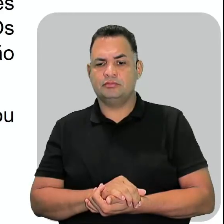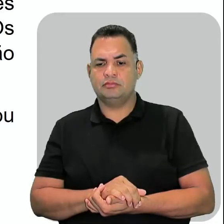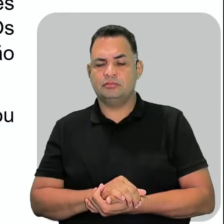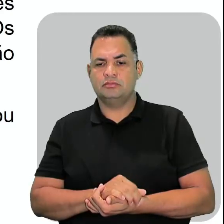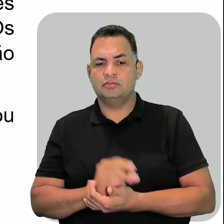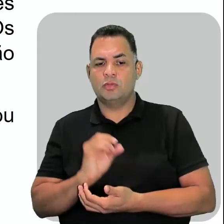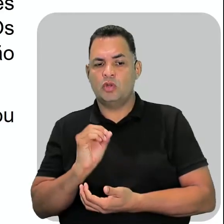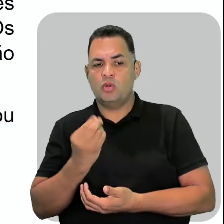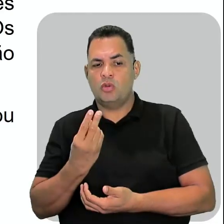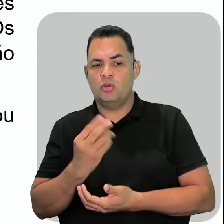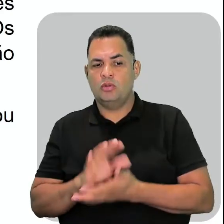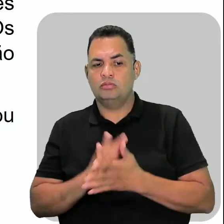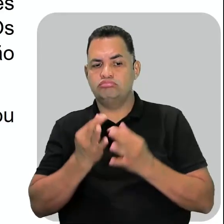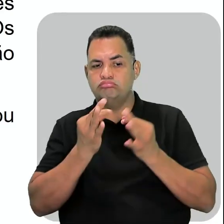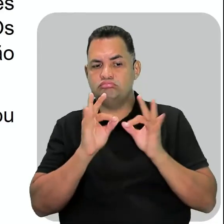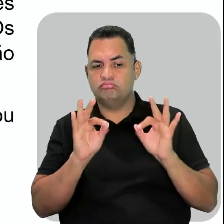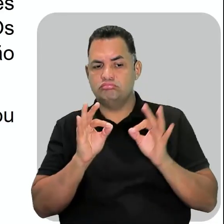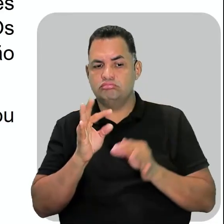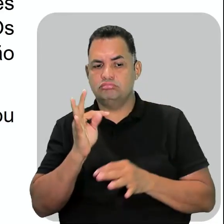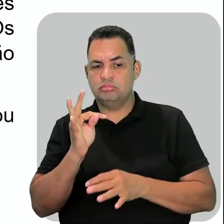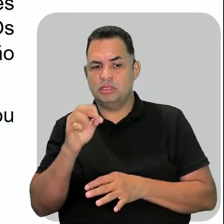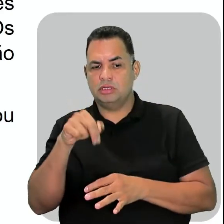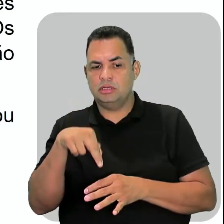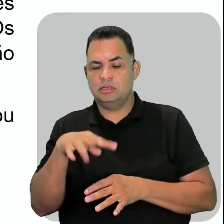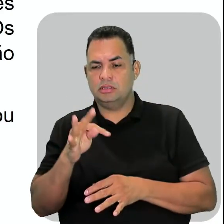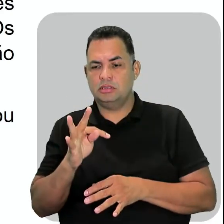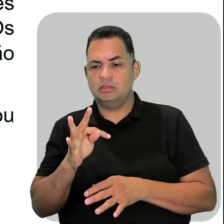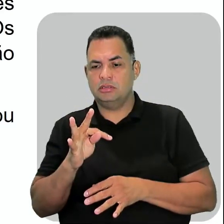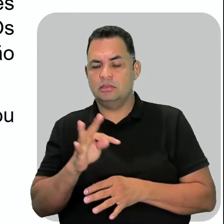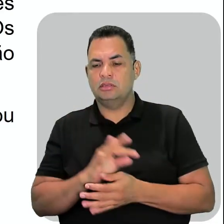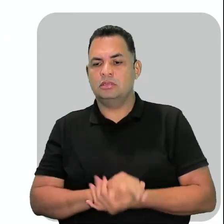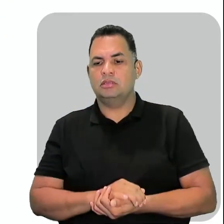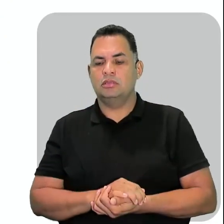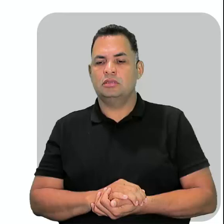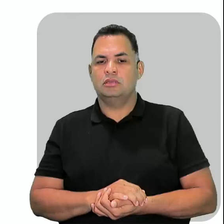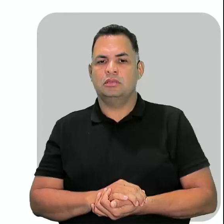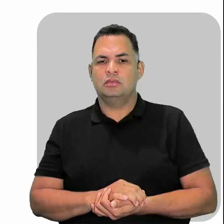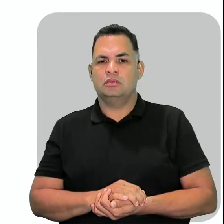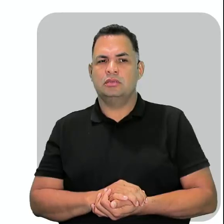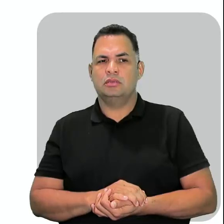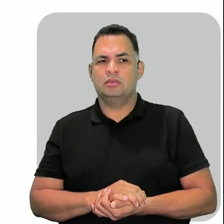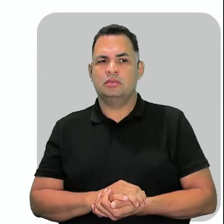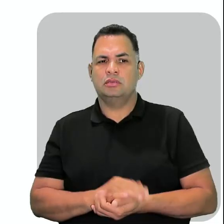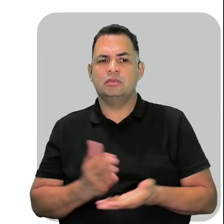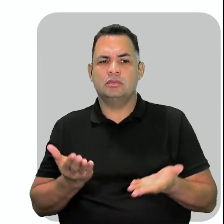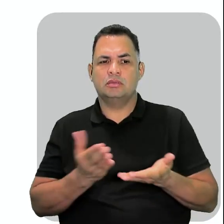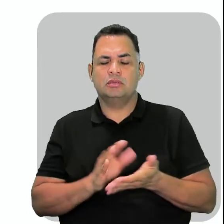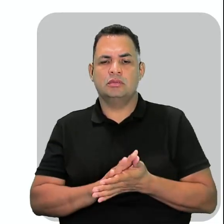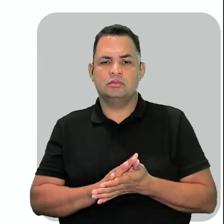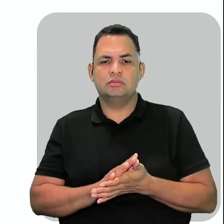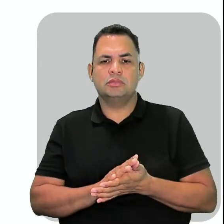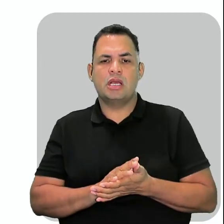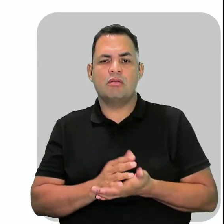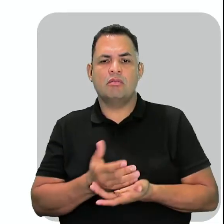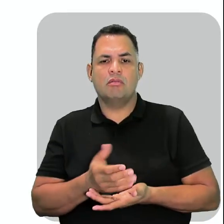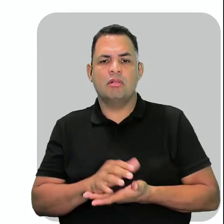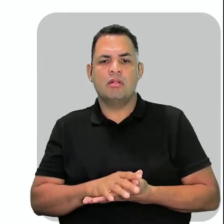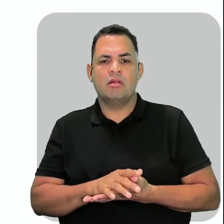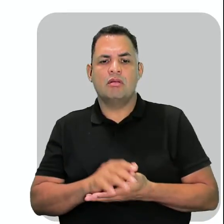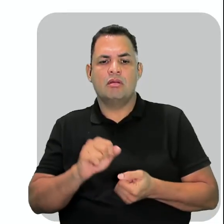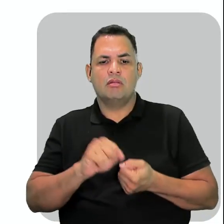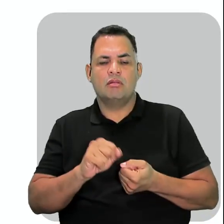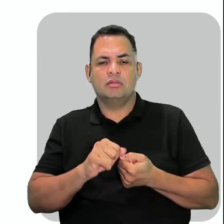trinitrotolueno, ou simplesmente conhecido como TNT. E aí a gente vai fazer agora um exemplo